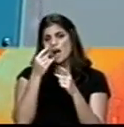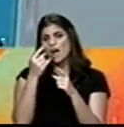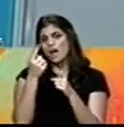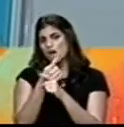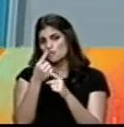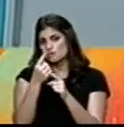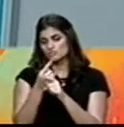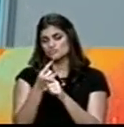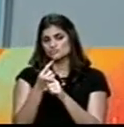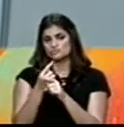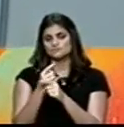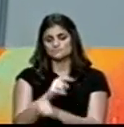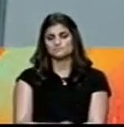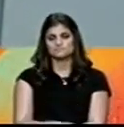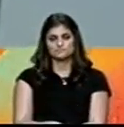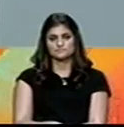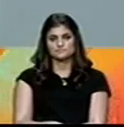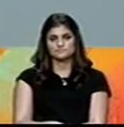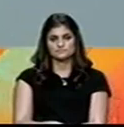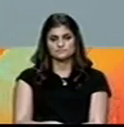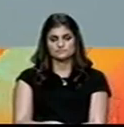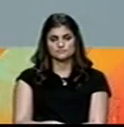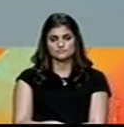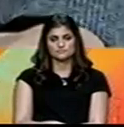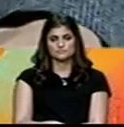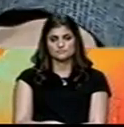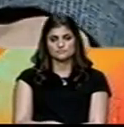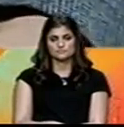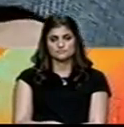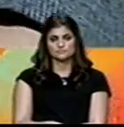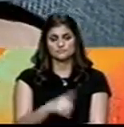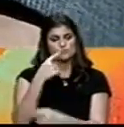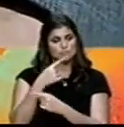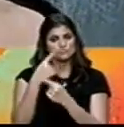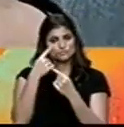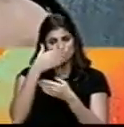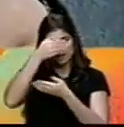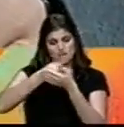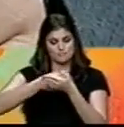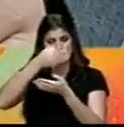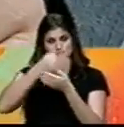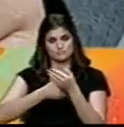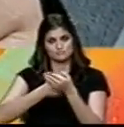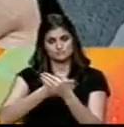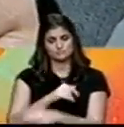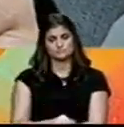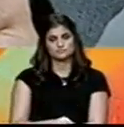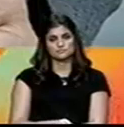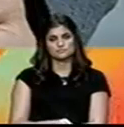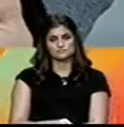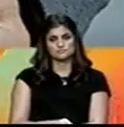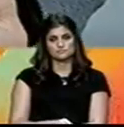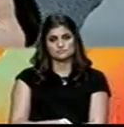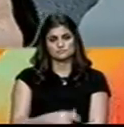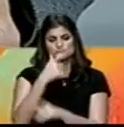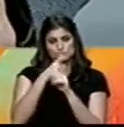E se abrires nesta... Vou já. Vou mostrar primeiro a capa do livro. Para quem gosta desta